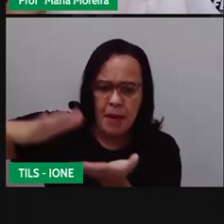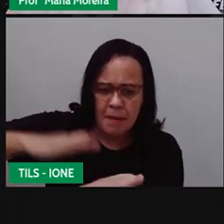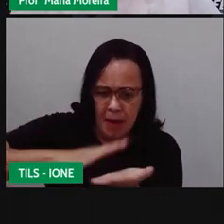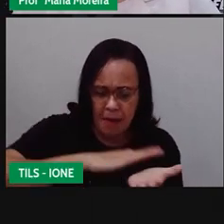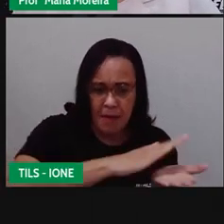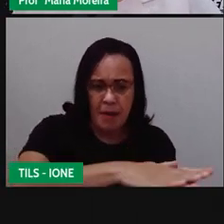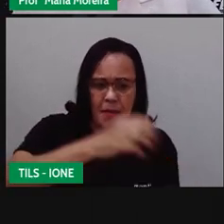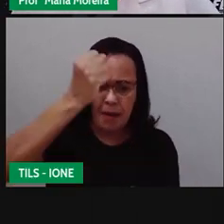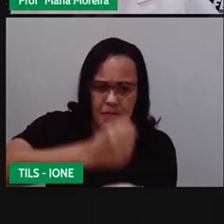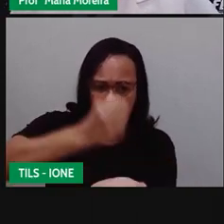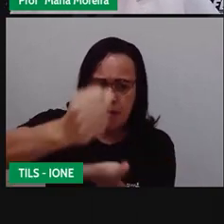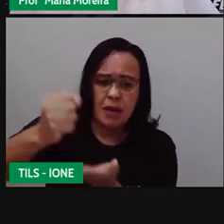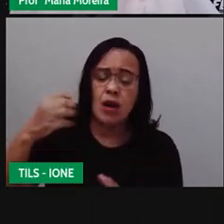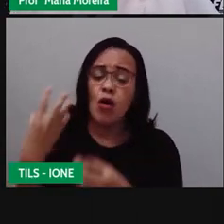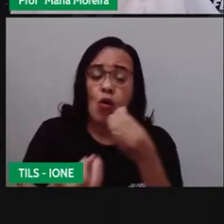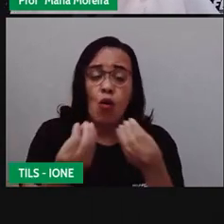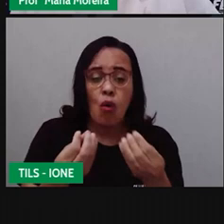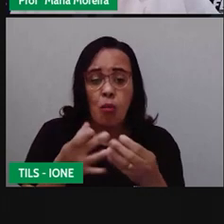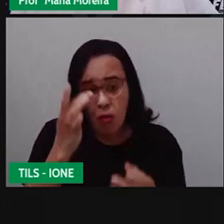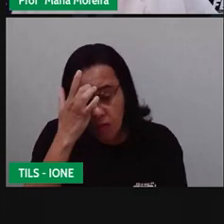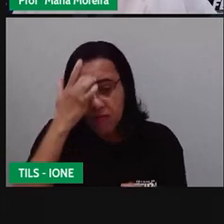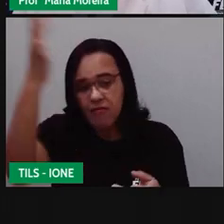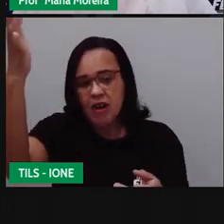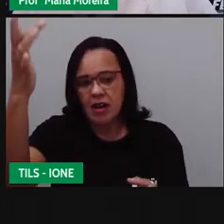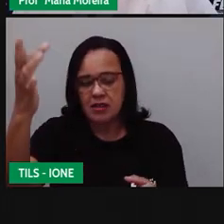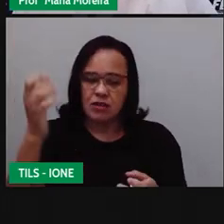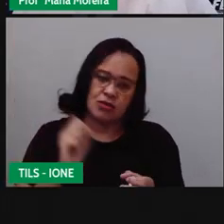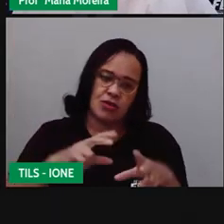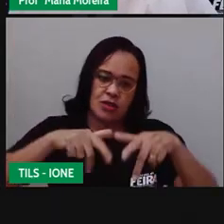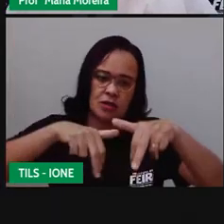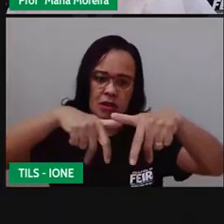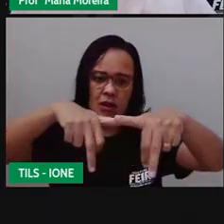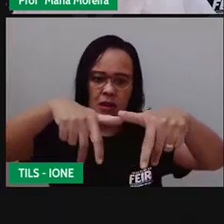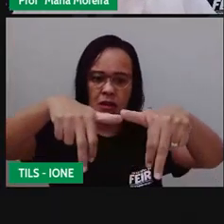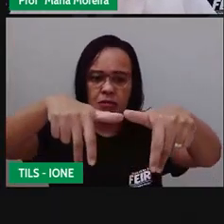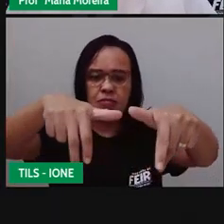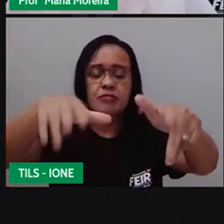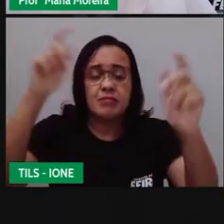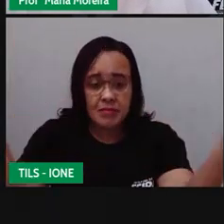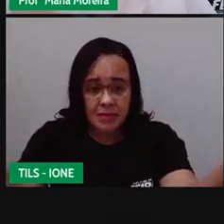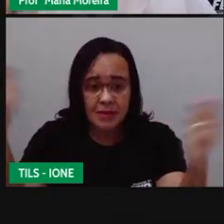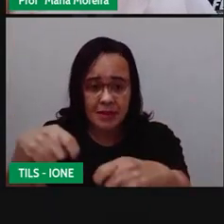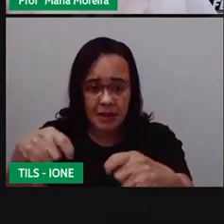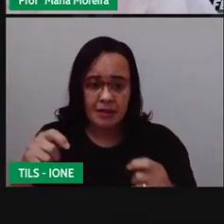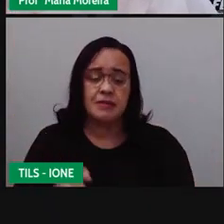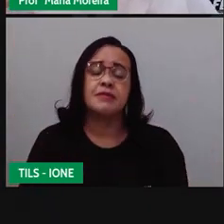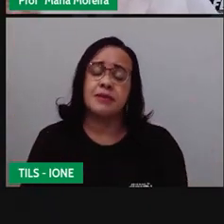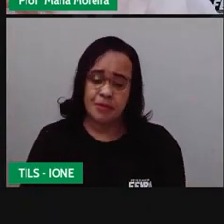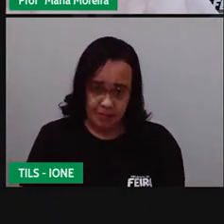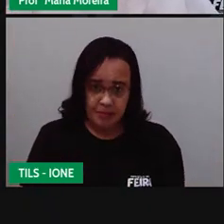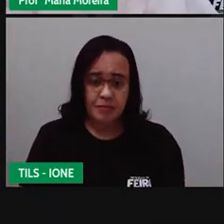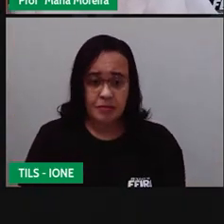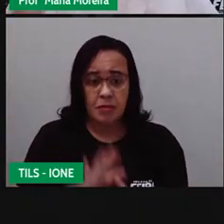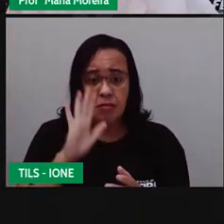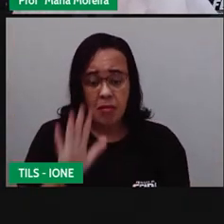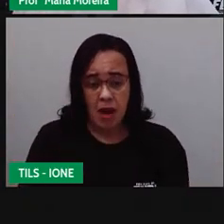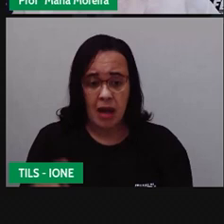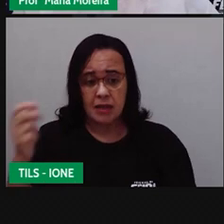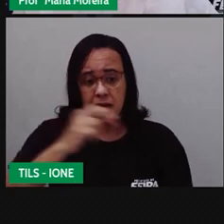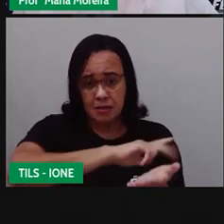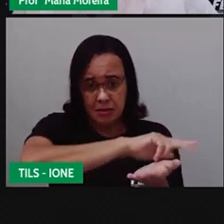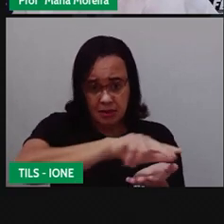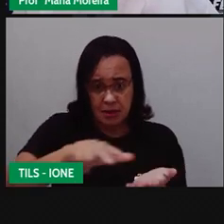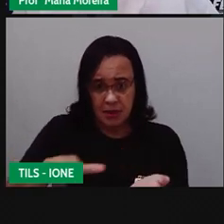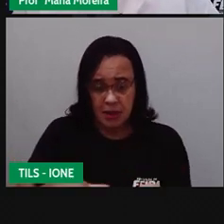muito mais fácil para se andar em caminhos pavimentados, ou seja, caminhos calçados. E que essas, né, esses meios de transporte